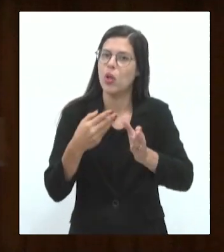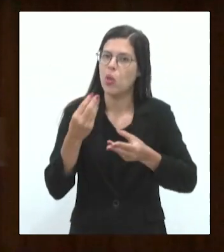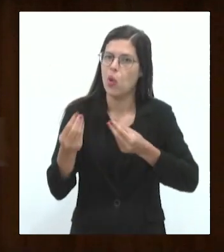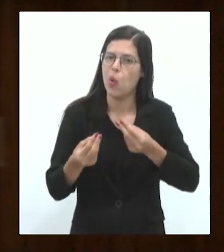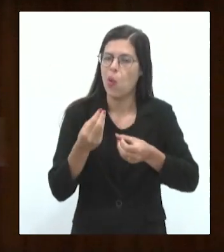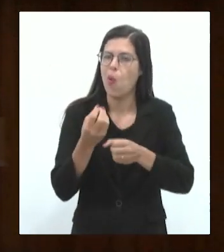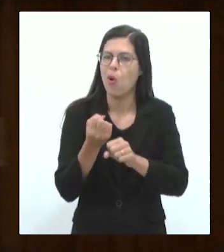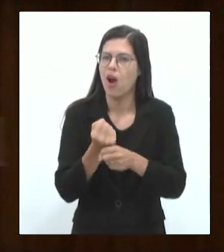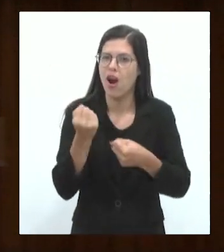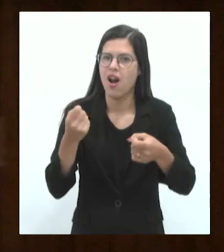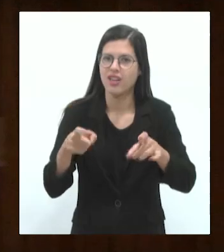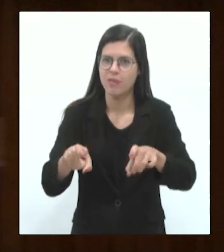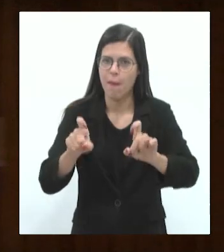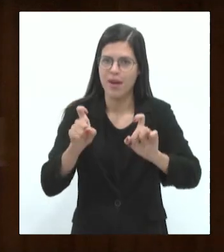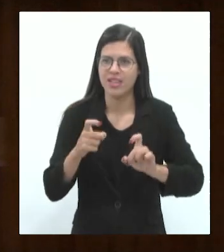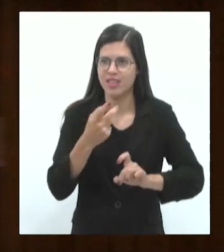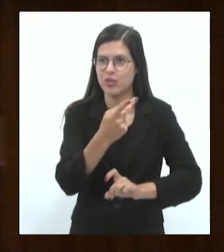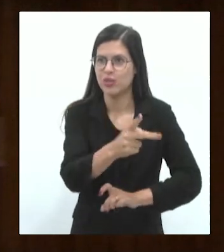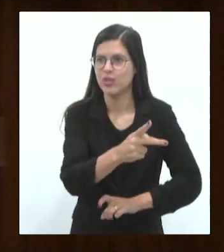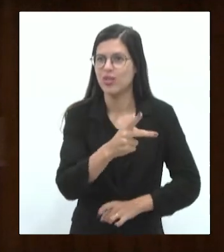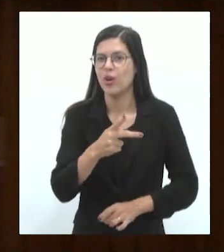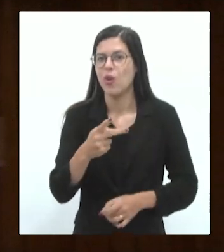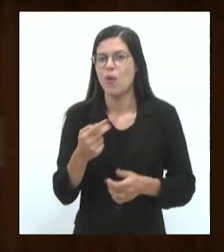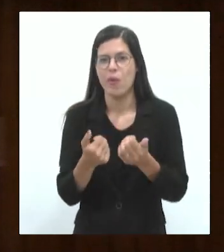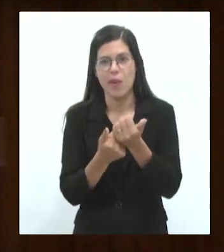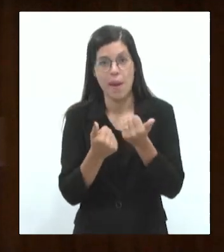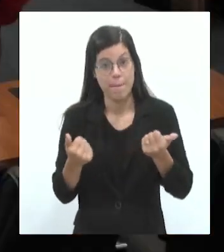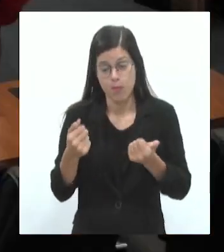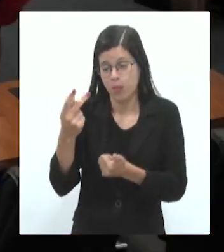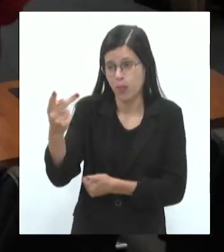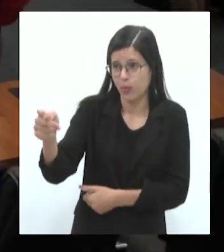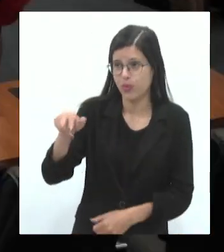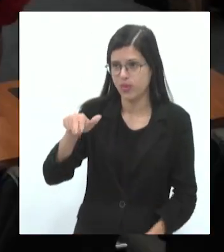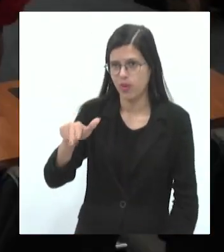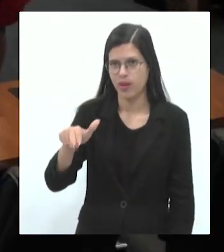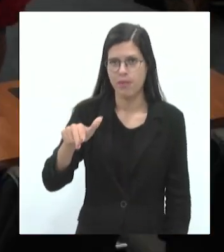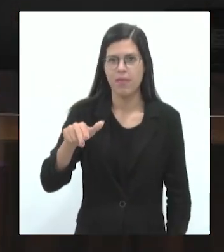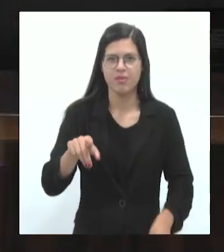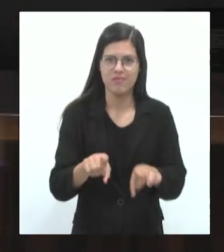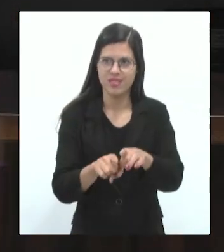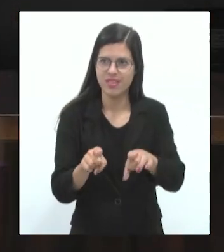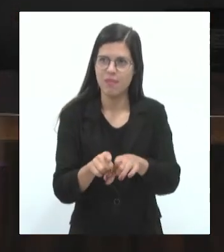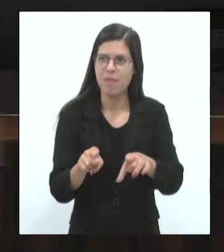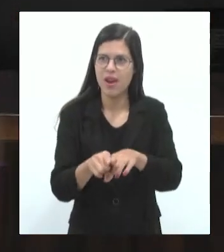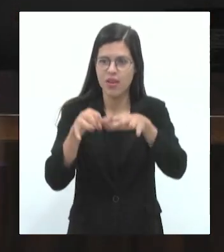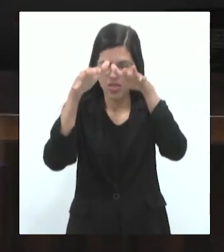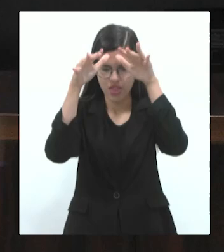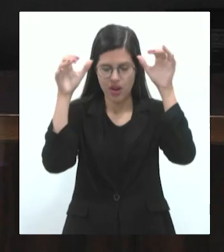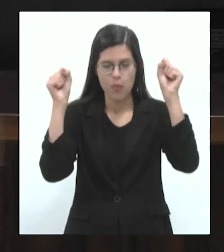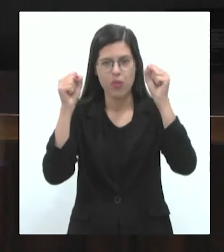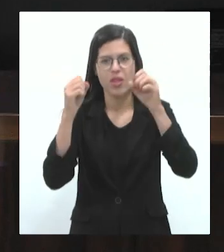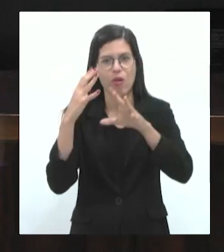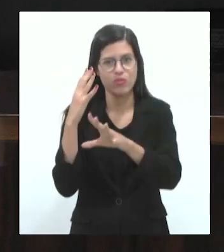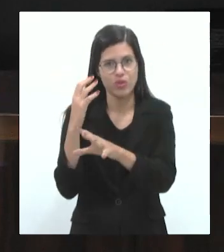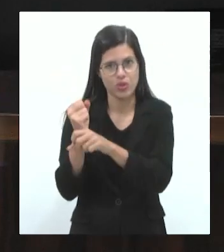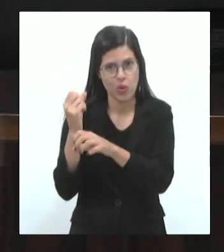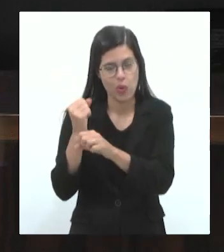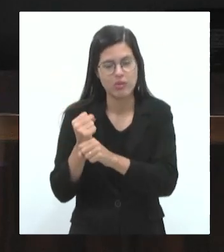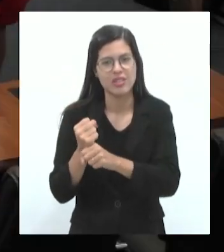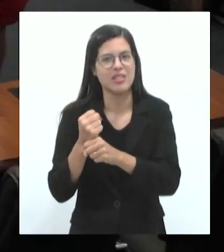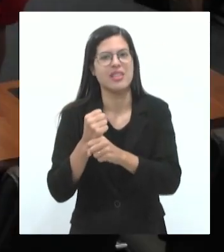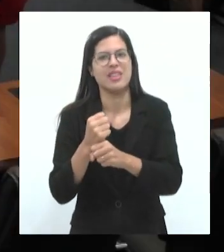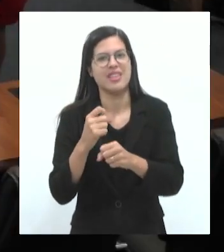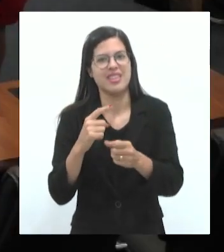pode chegar brevemente. Com o apoio do irmão de Vossa Excelência também no Tribunal de Contas, que ajudou a destravar aquela